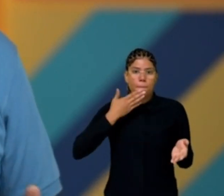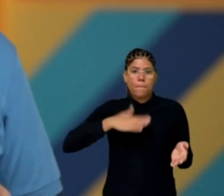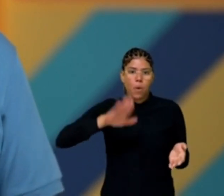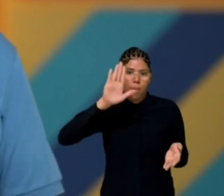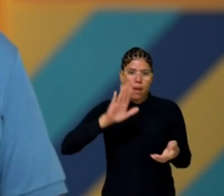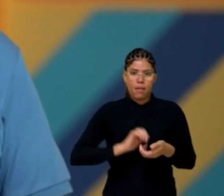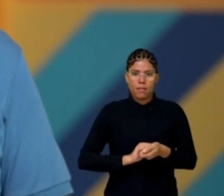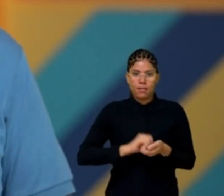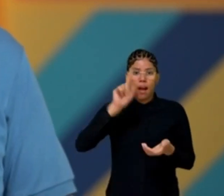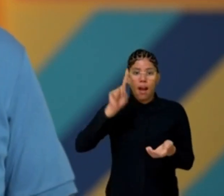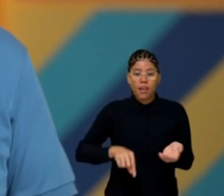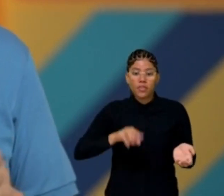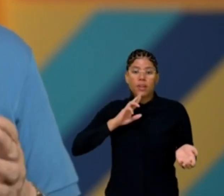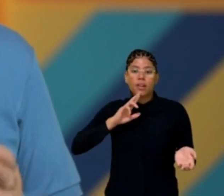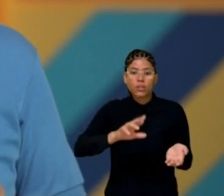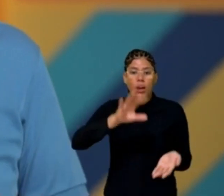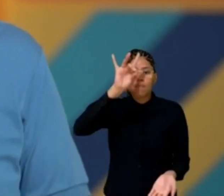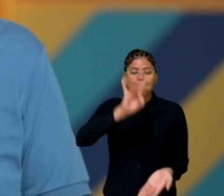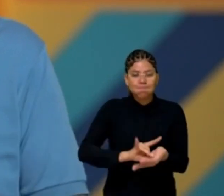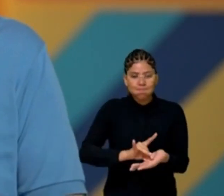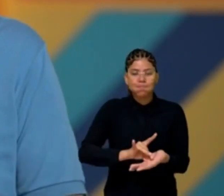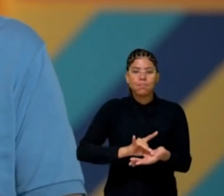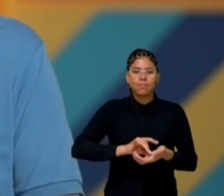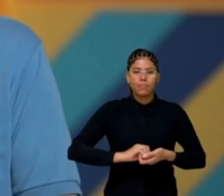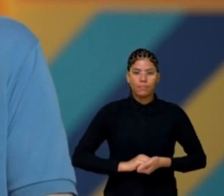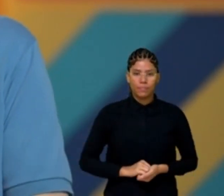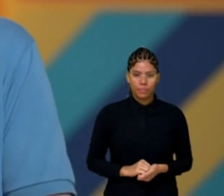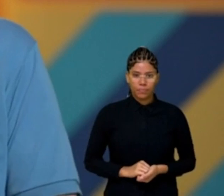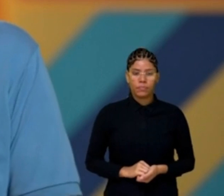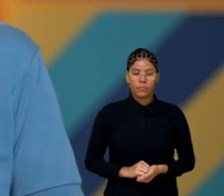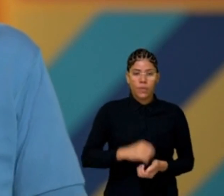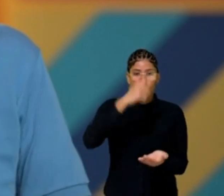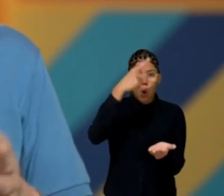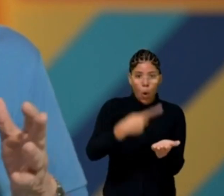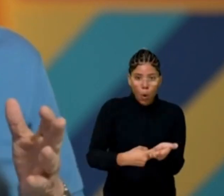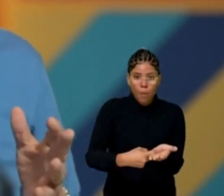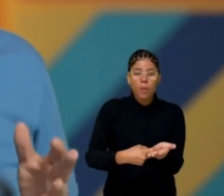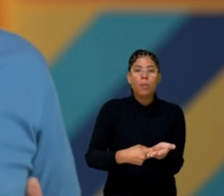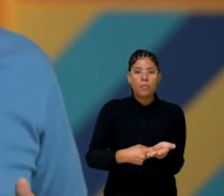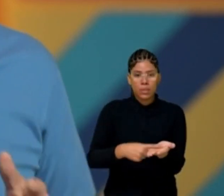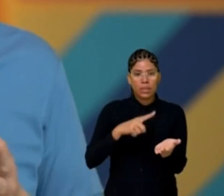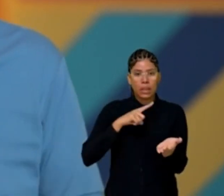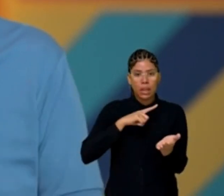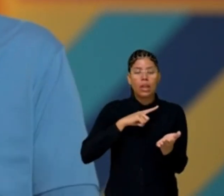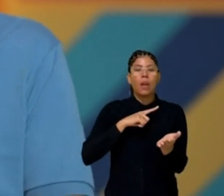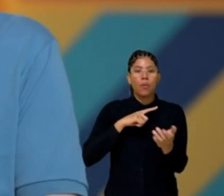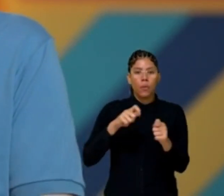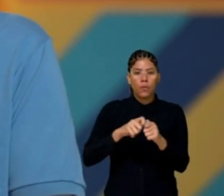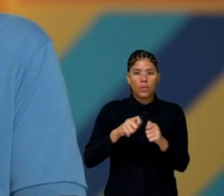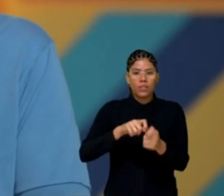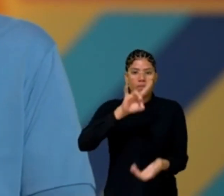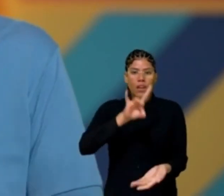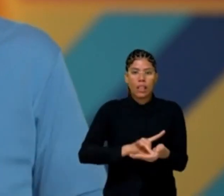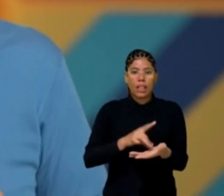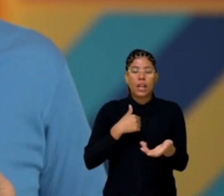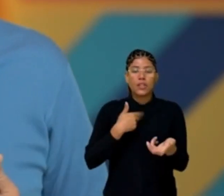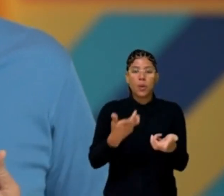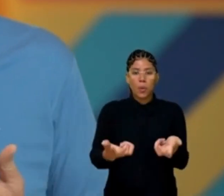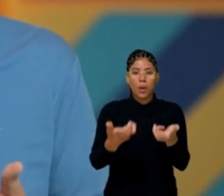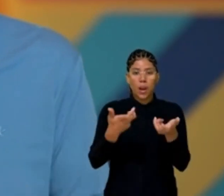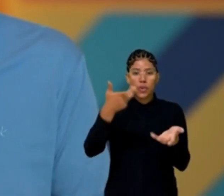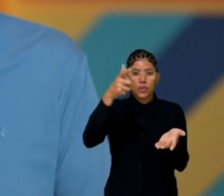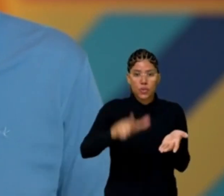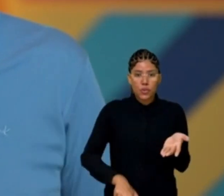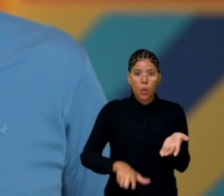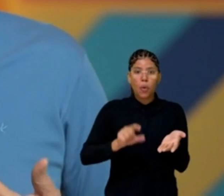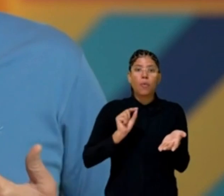trata de promessas, mas de resultados concretos, de compromissos cumpridos. Eu quero mais